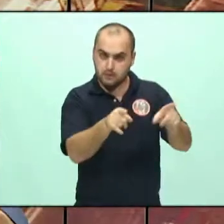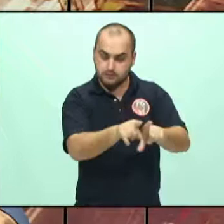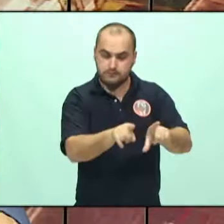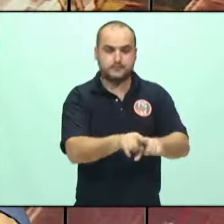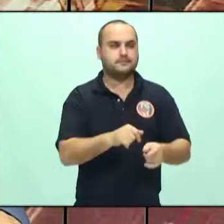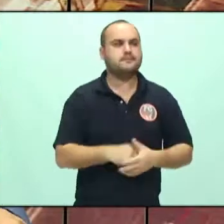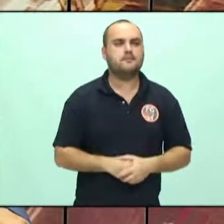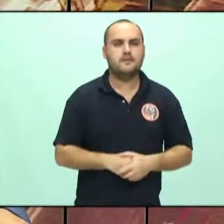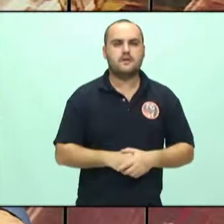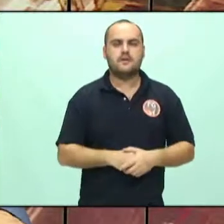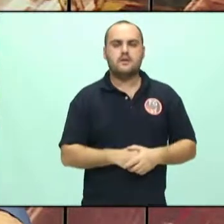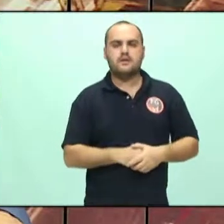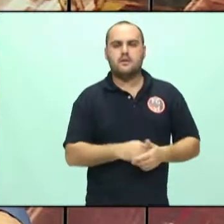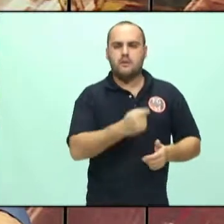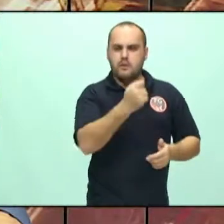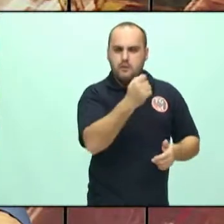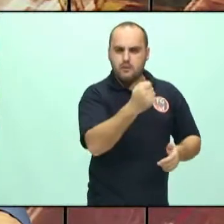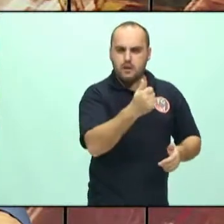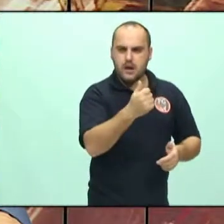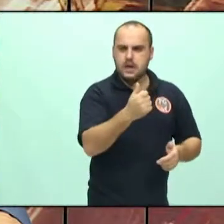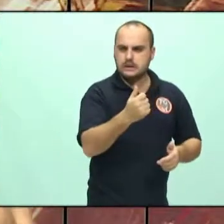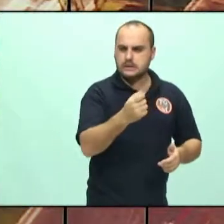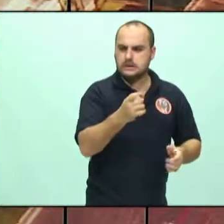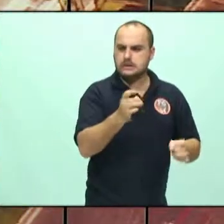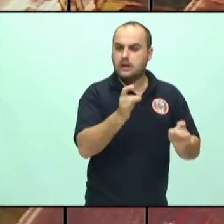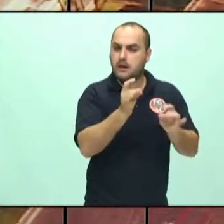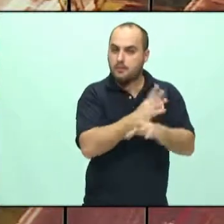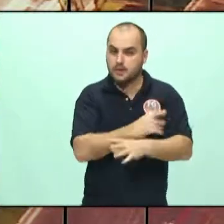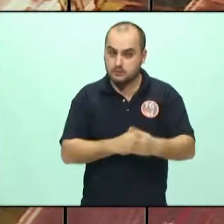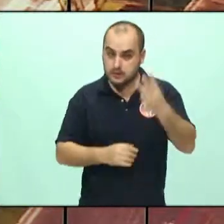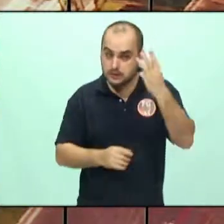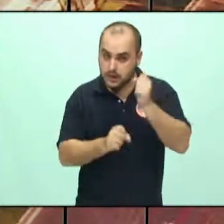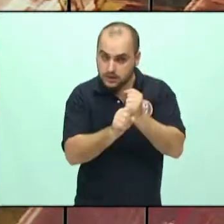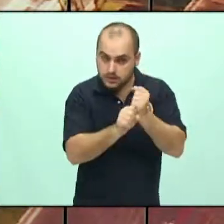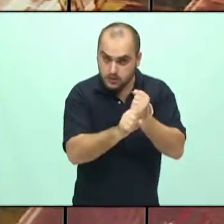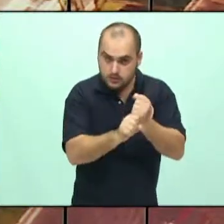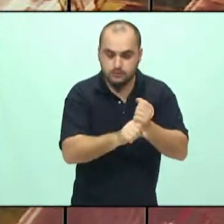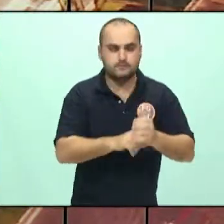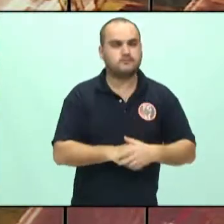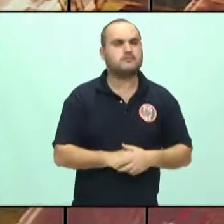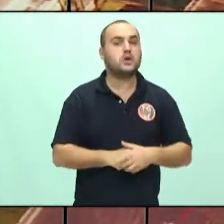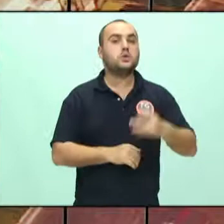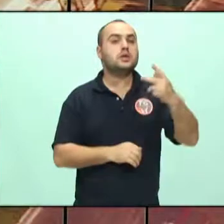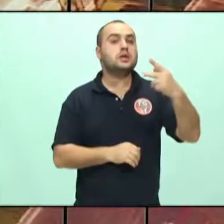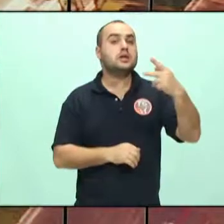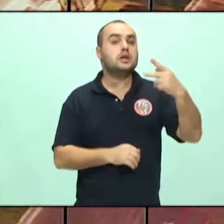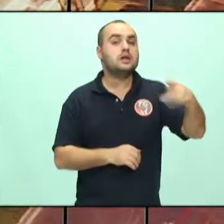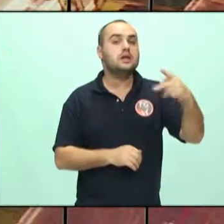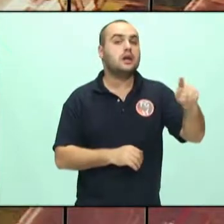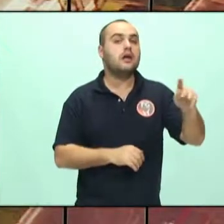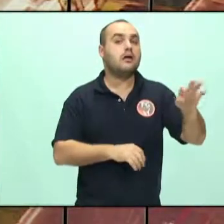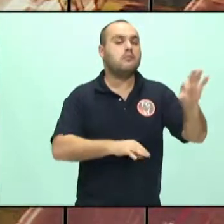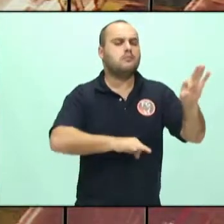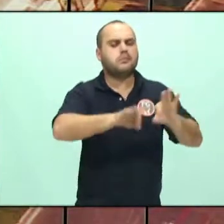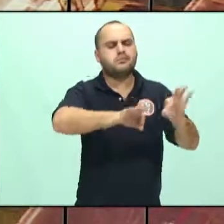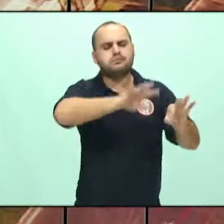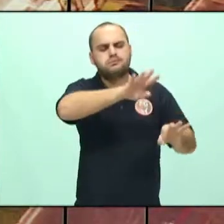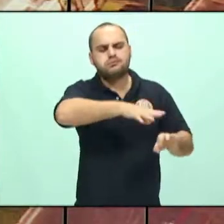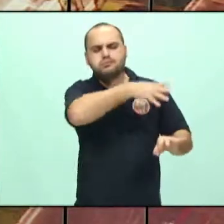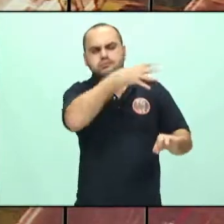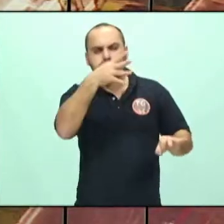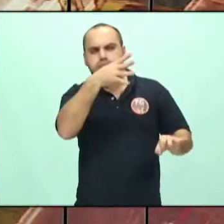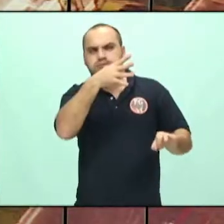desta legislatura, vereador. O seu organograma de trabalho parlamentar planejado até